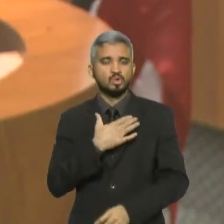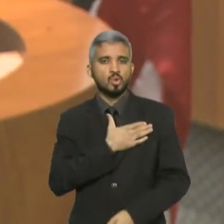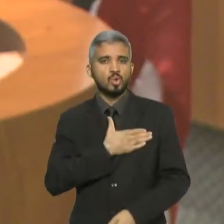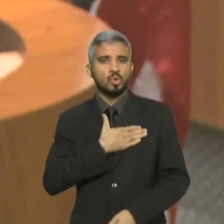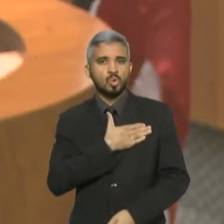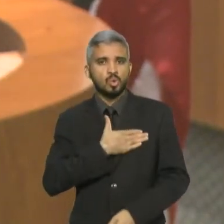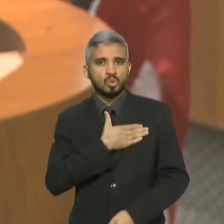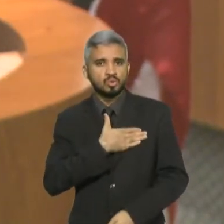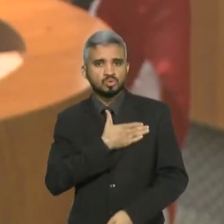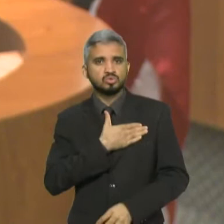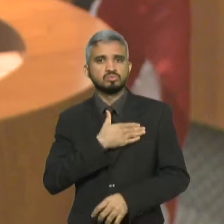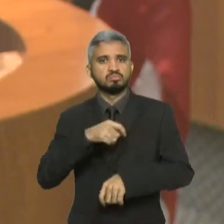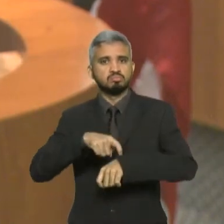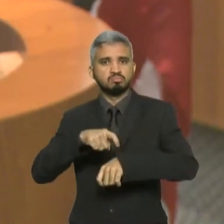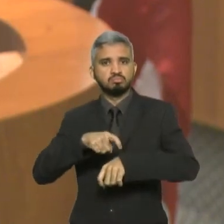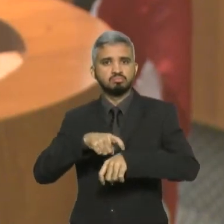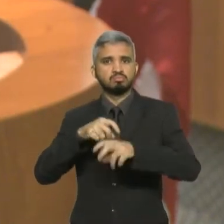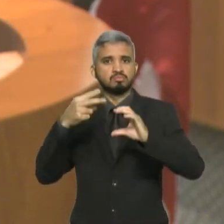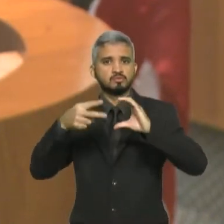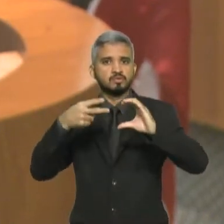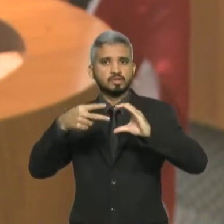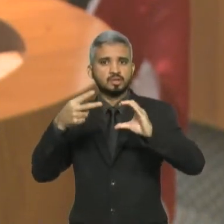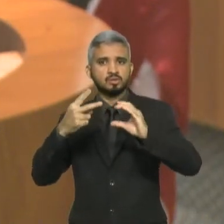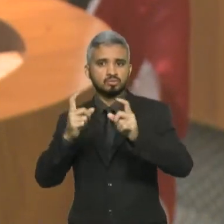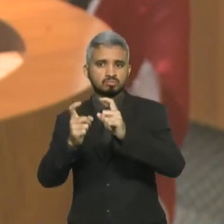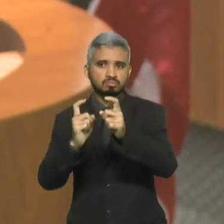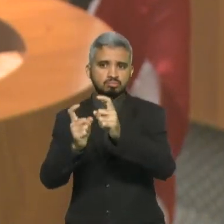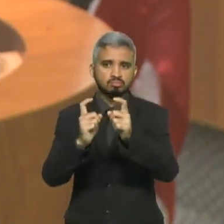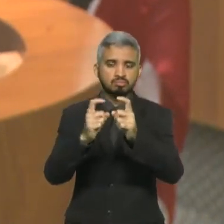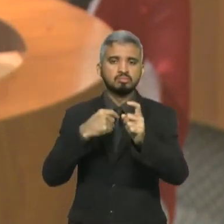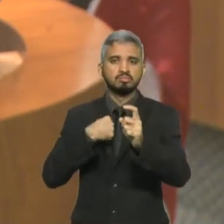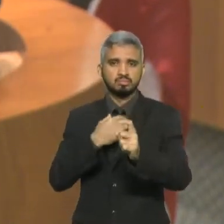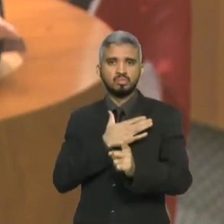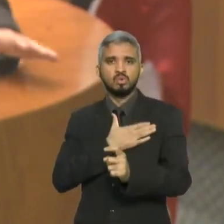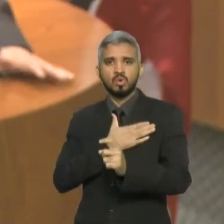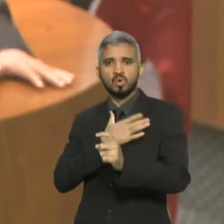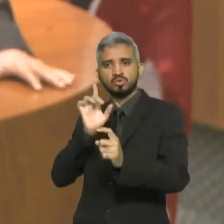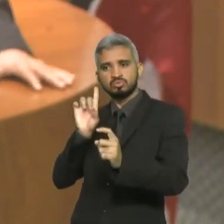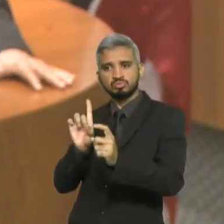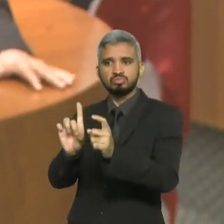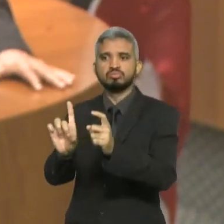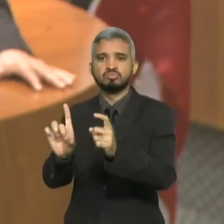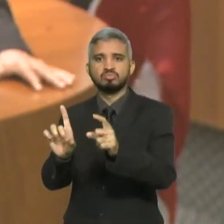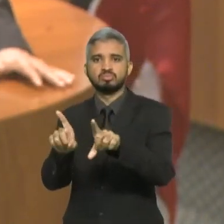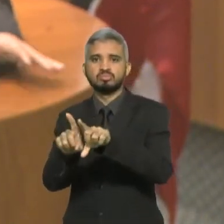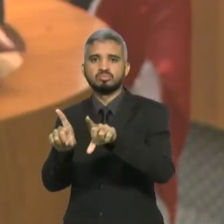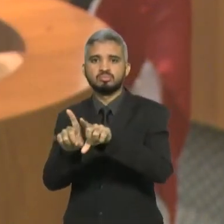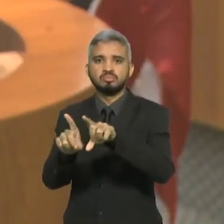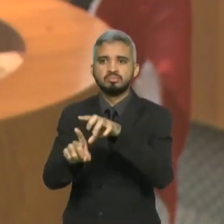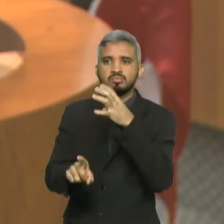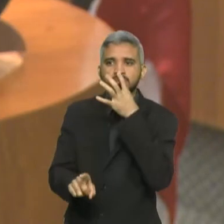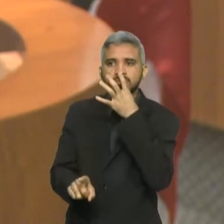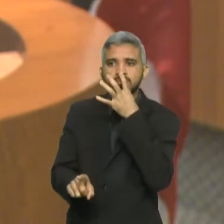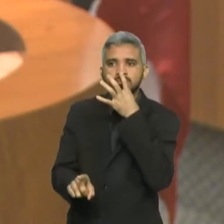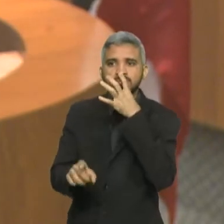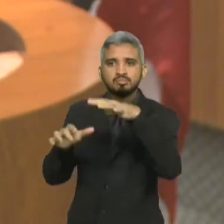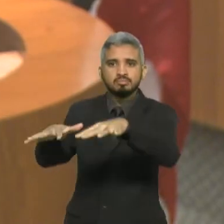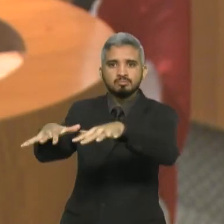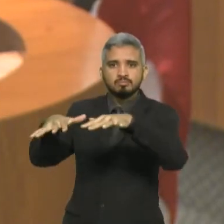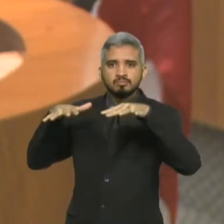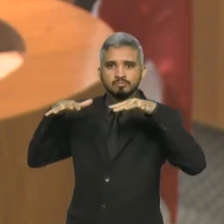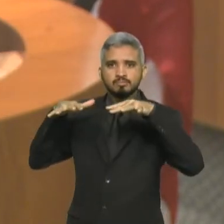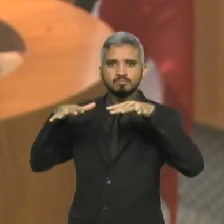vereador é uma figura muito importante nesse processo